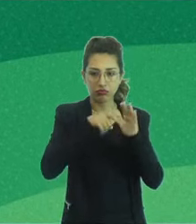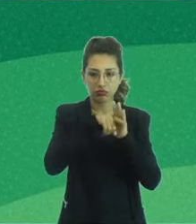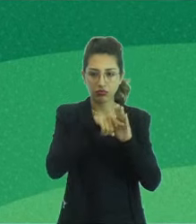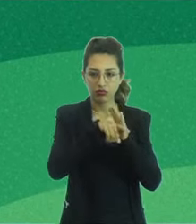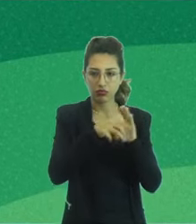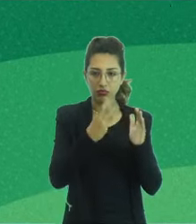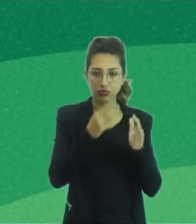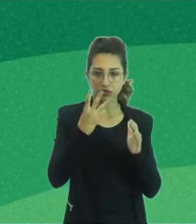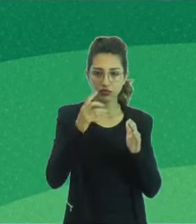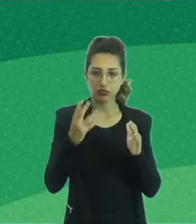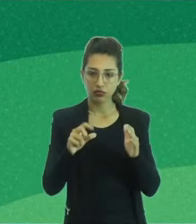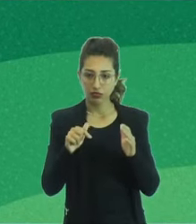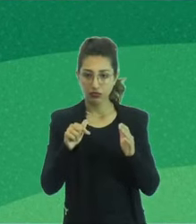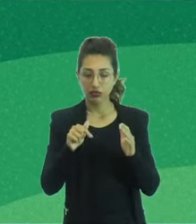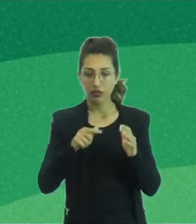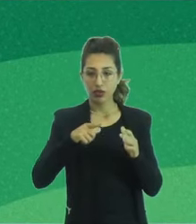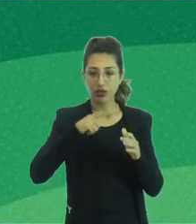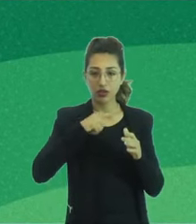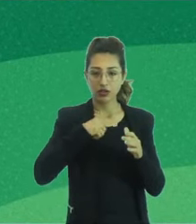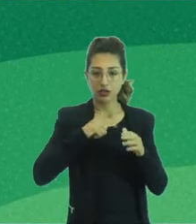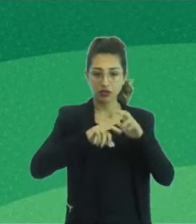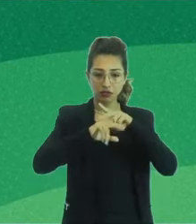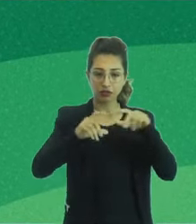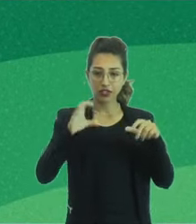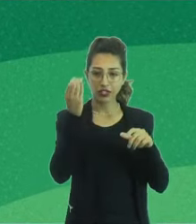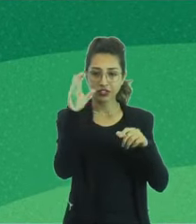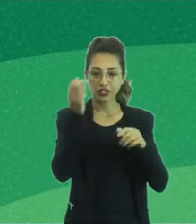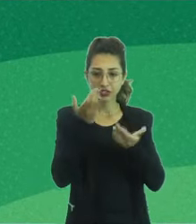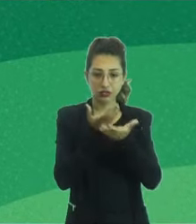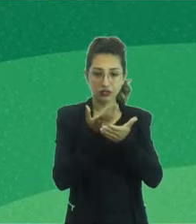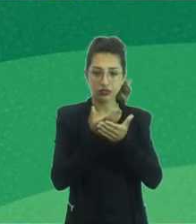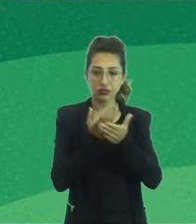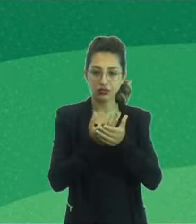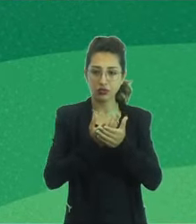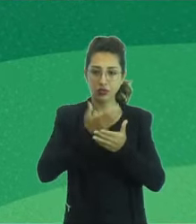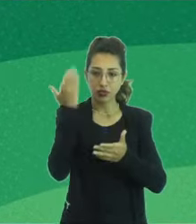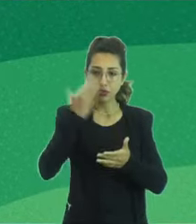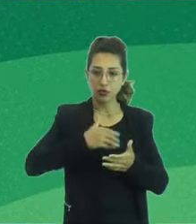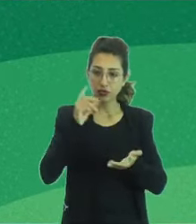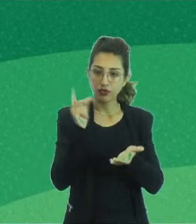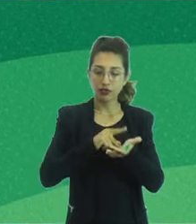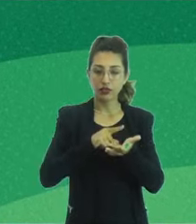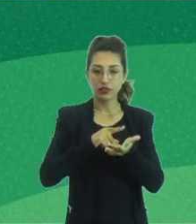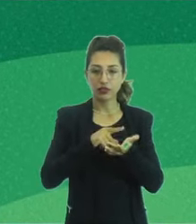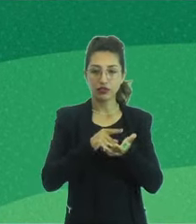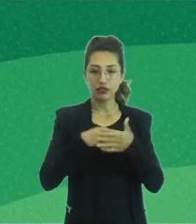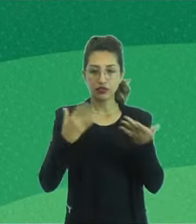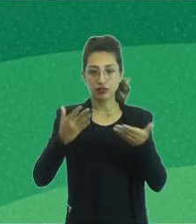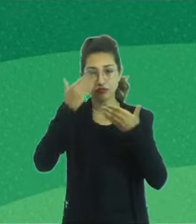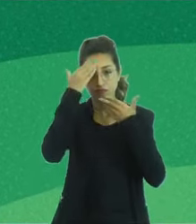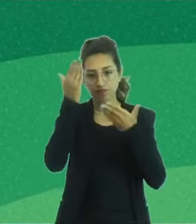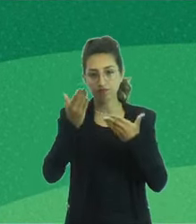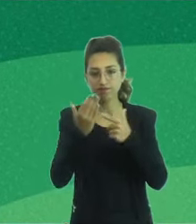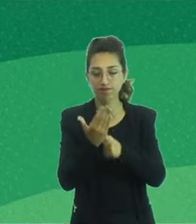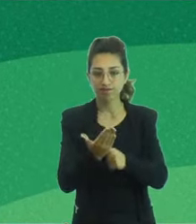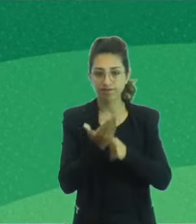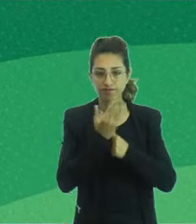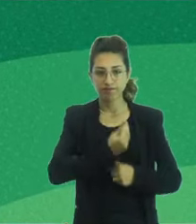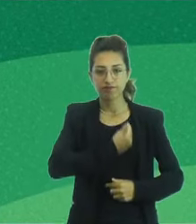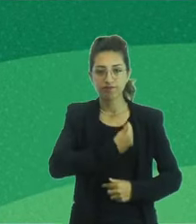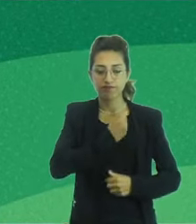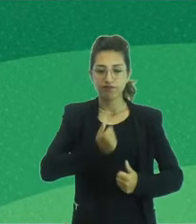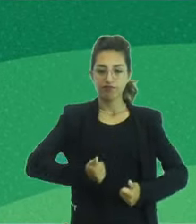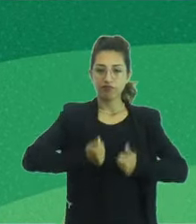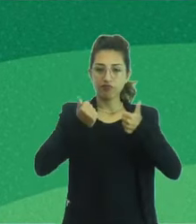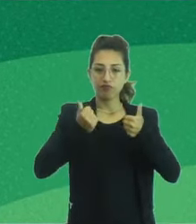347 tem todas as referências de estudo científicos que provam isso que eu tô falando então gratidão ajuda a gente a ter uma vida melhor